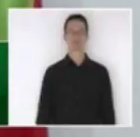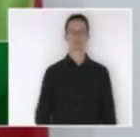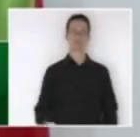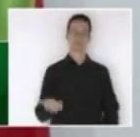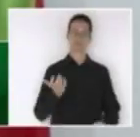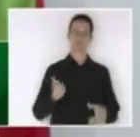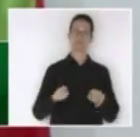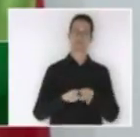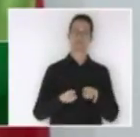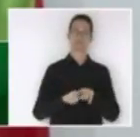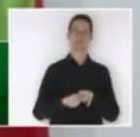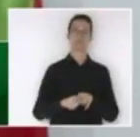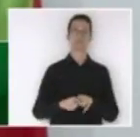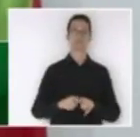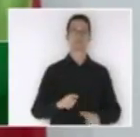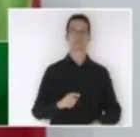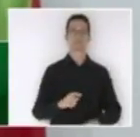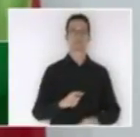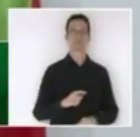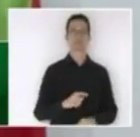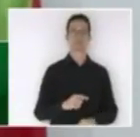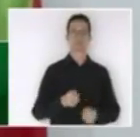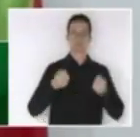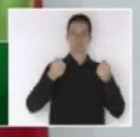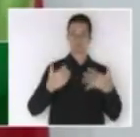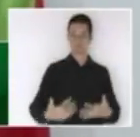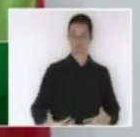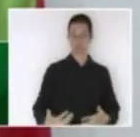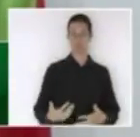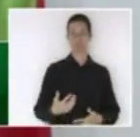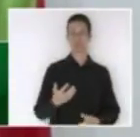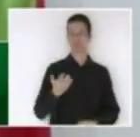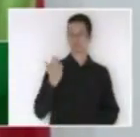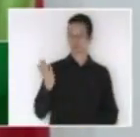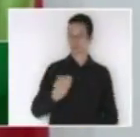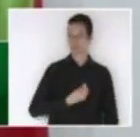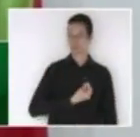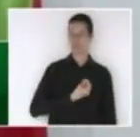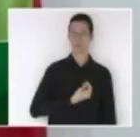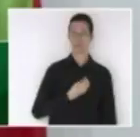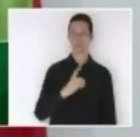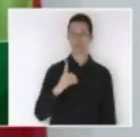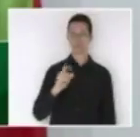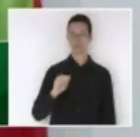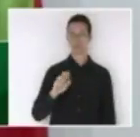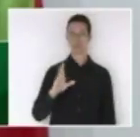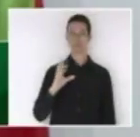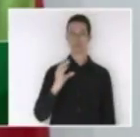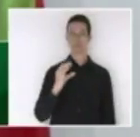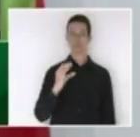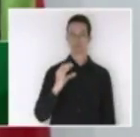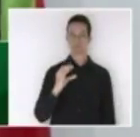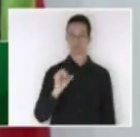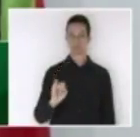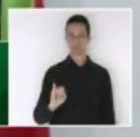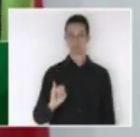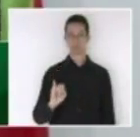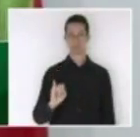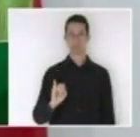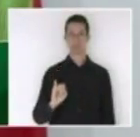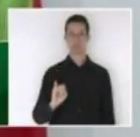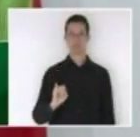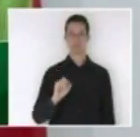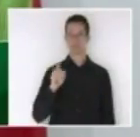registrar e falar da presença do Darcy, que é o patrão do